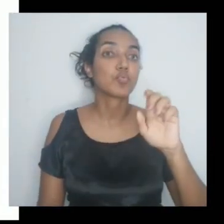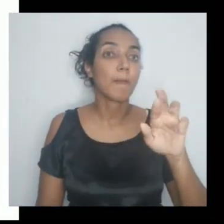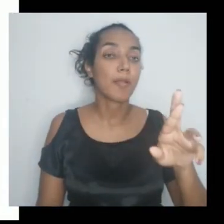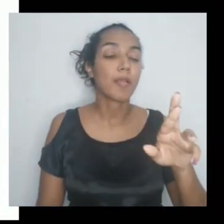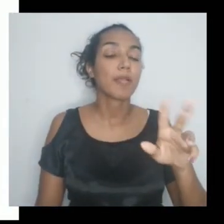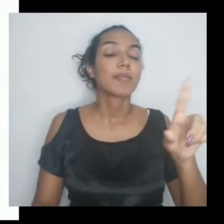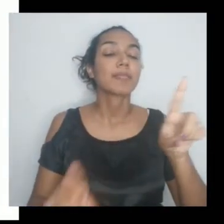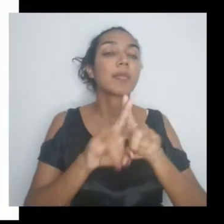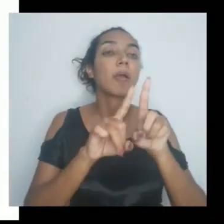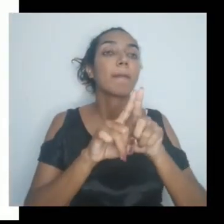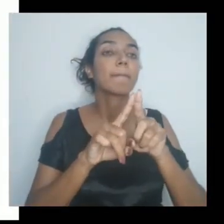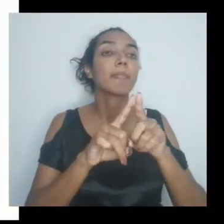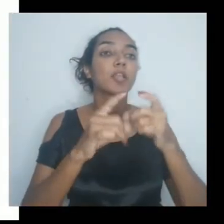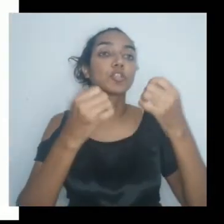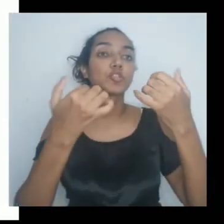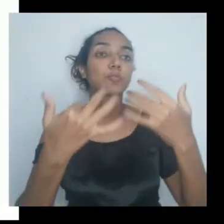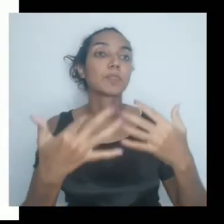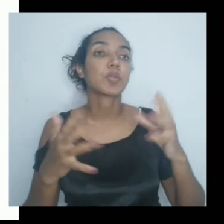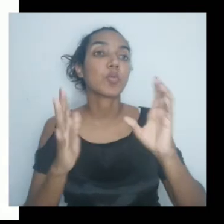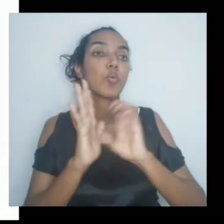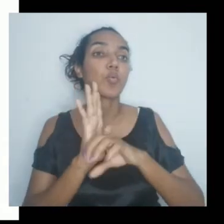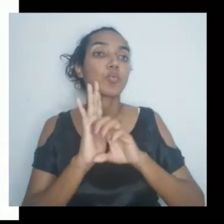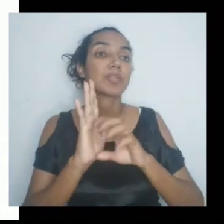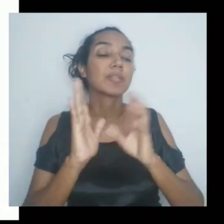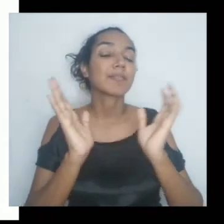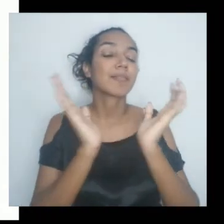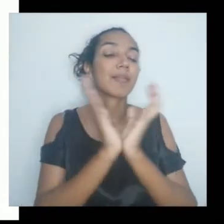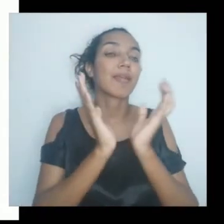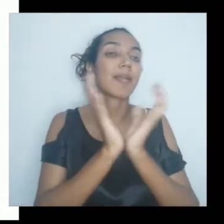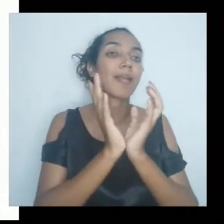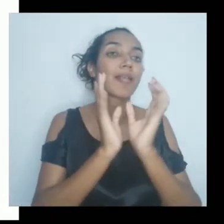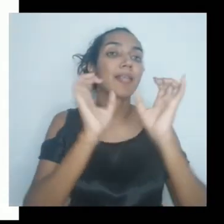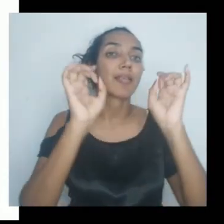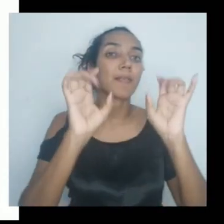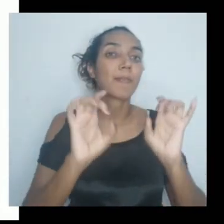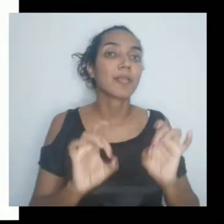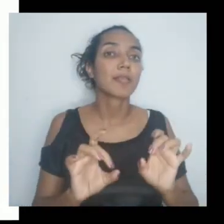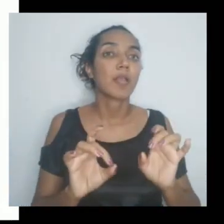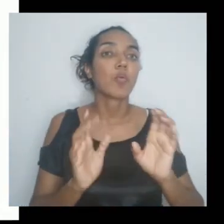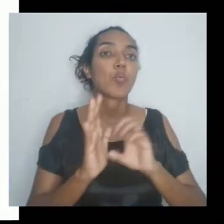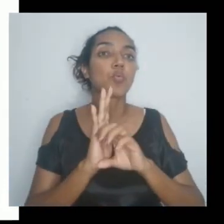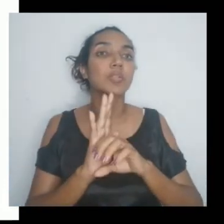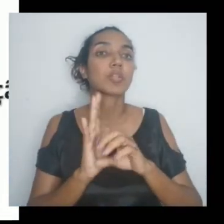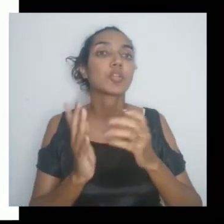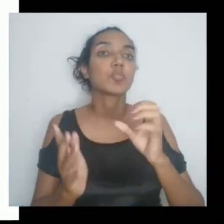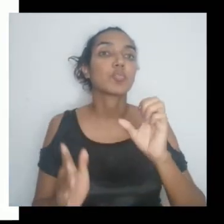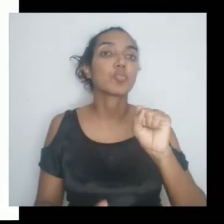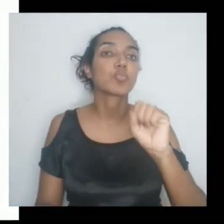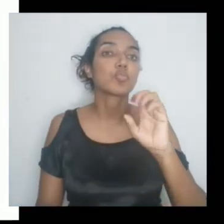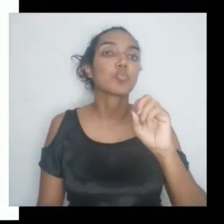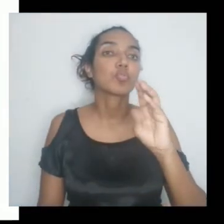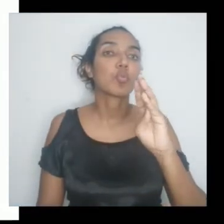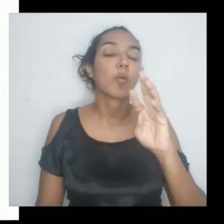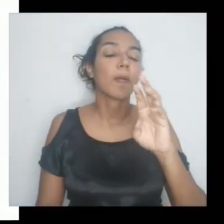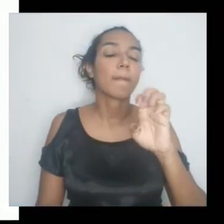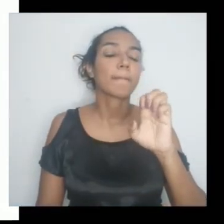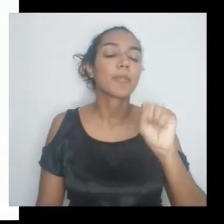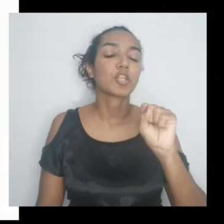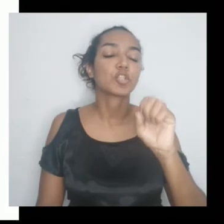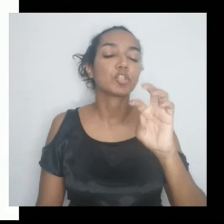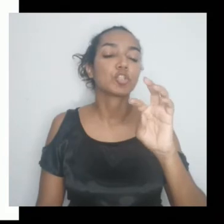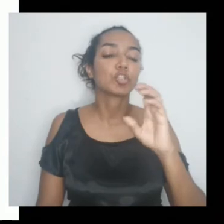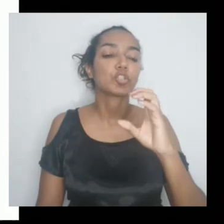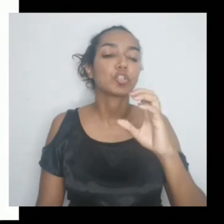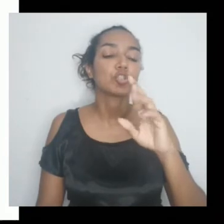E é bem importante lembrar que como é que vai acontecer o débito de